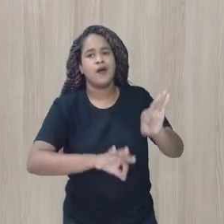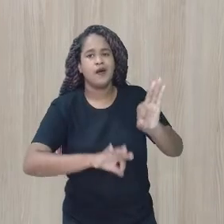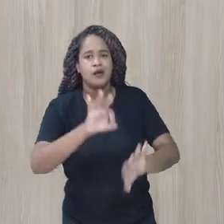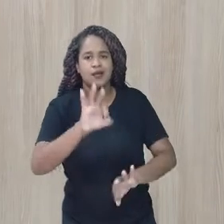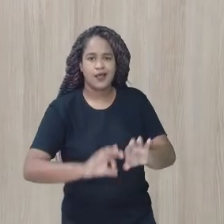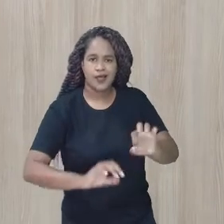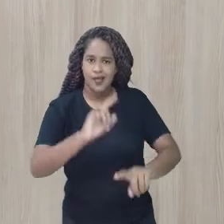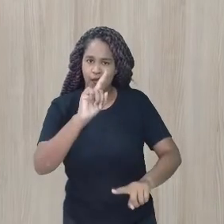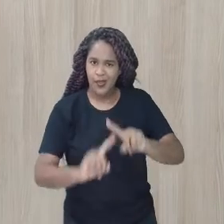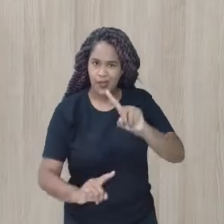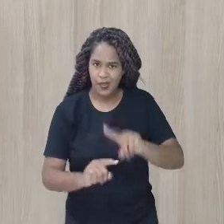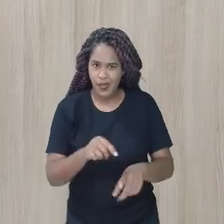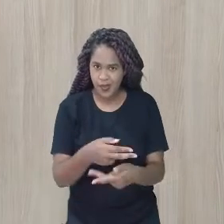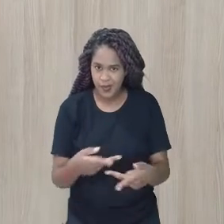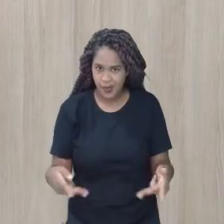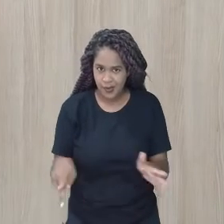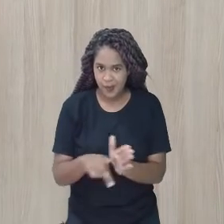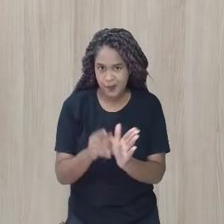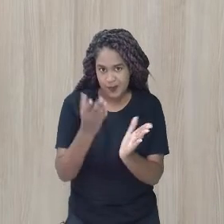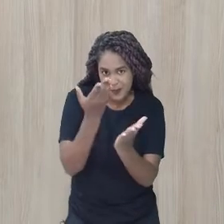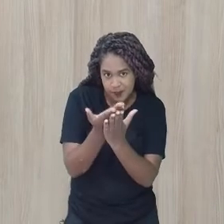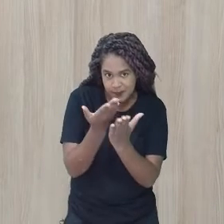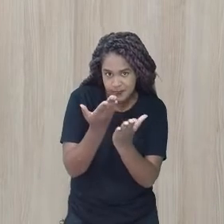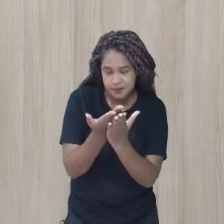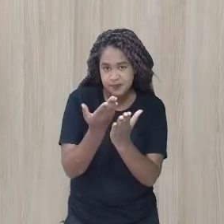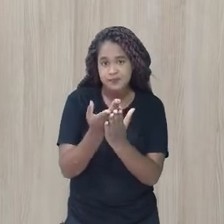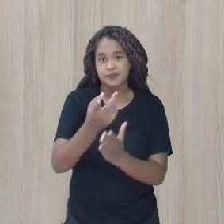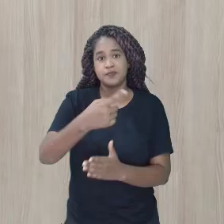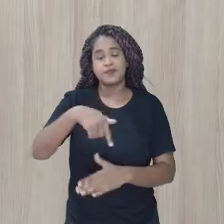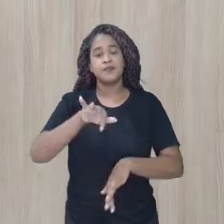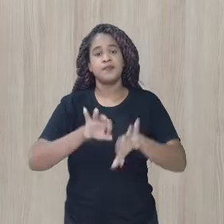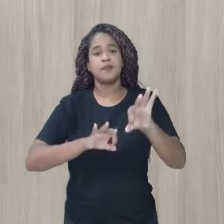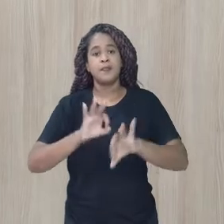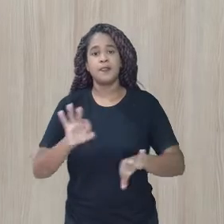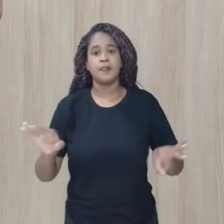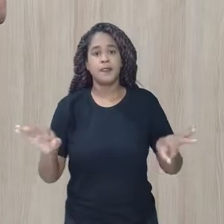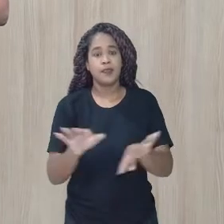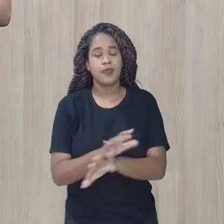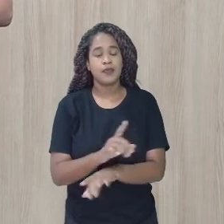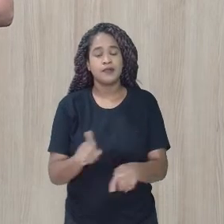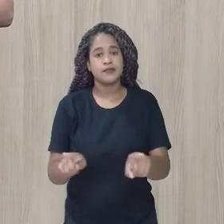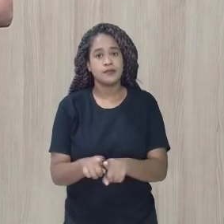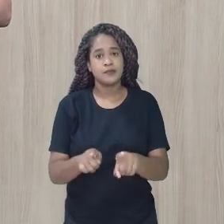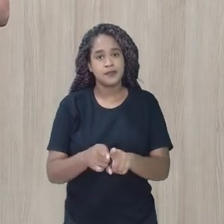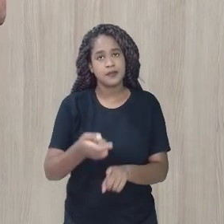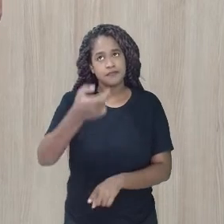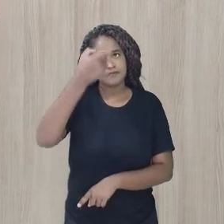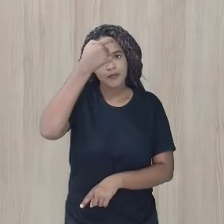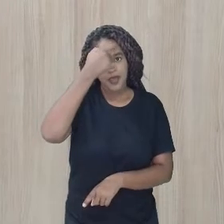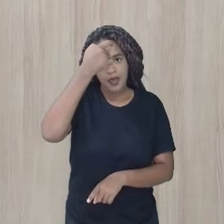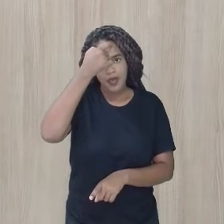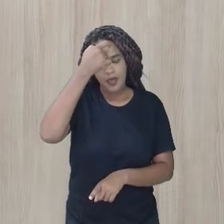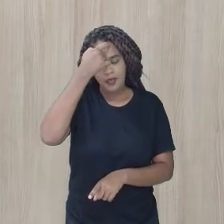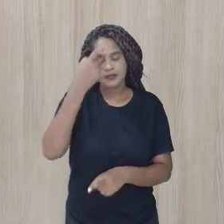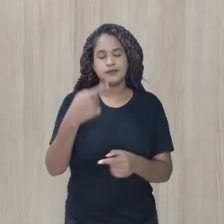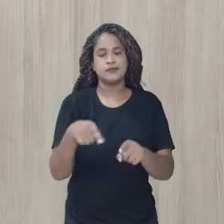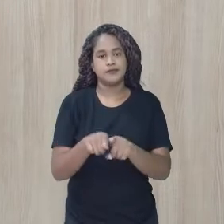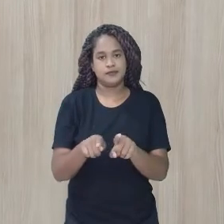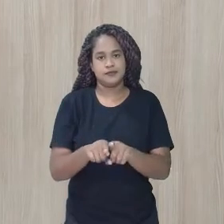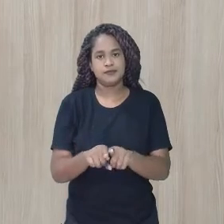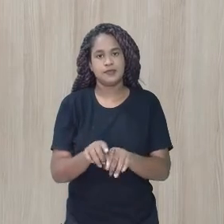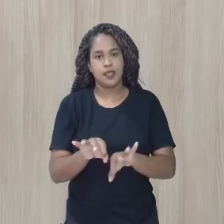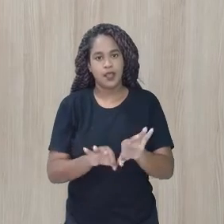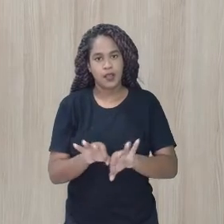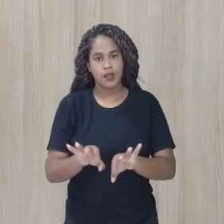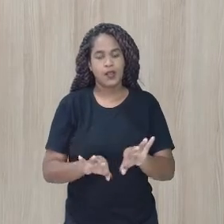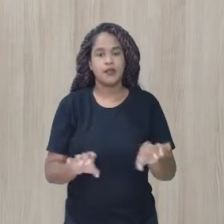não é? Se preparar para esse momento de aprendizado emocionalmente, e também é momento de todos